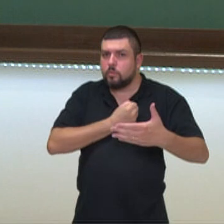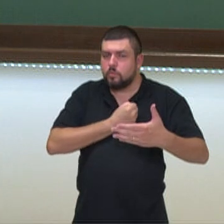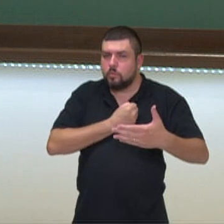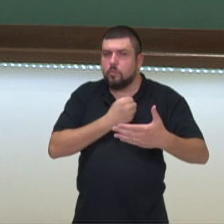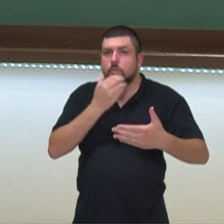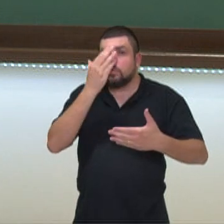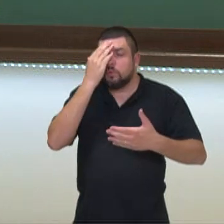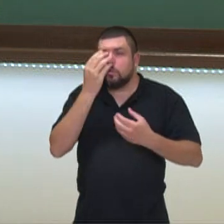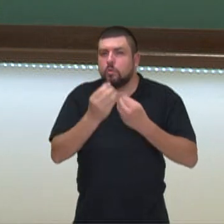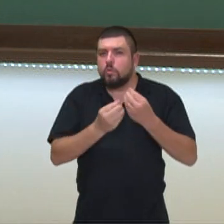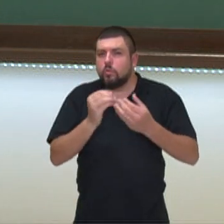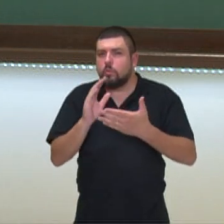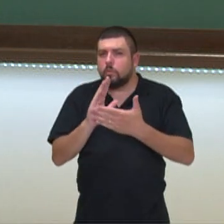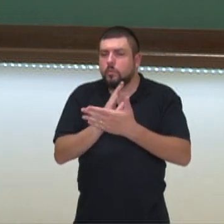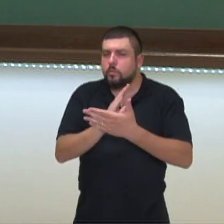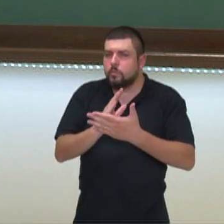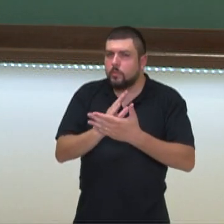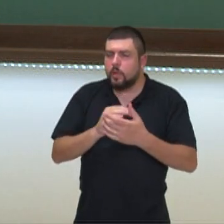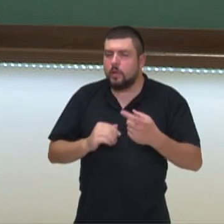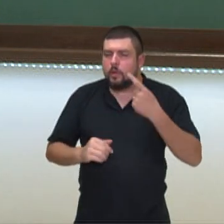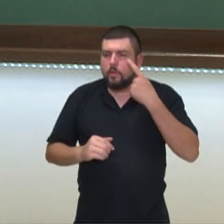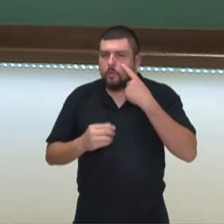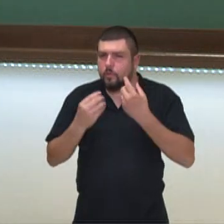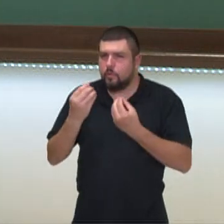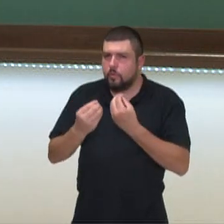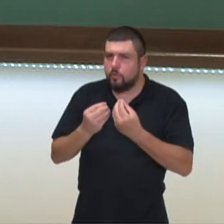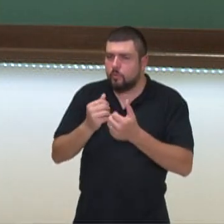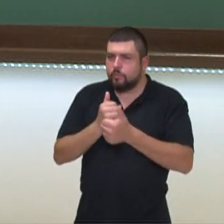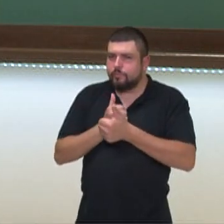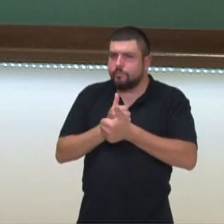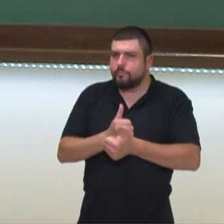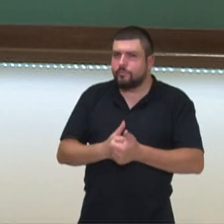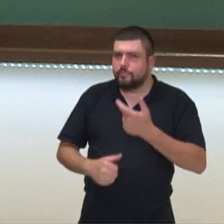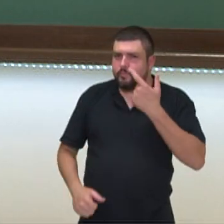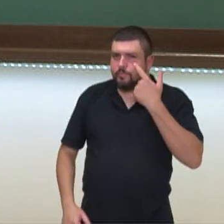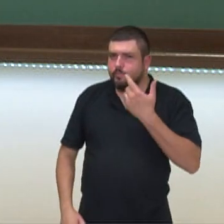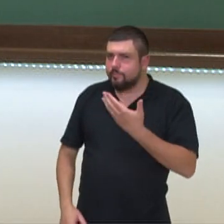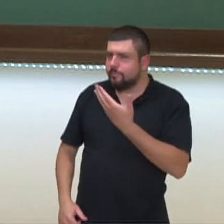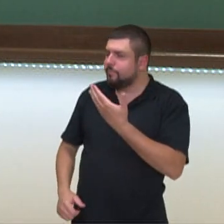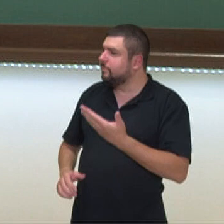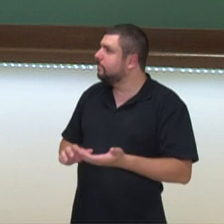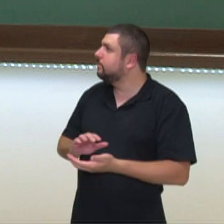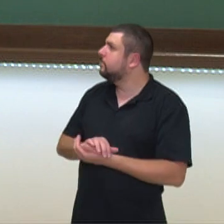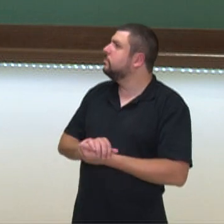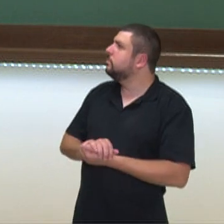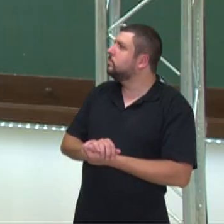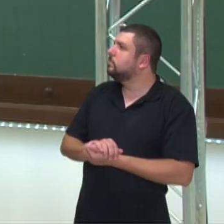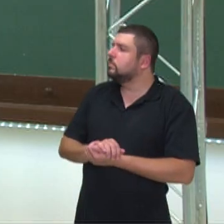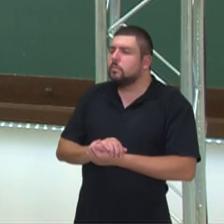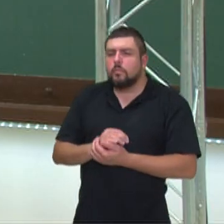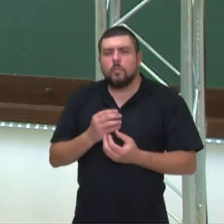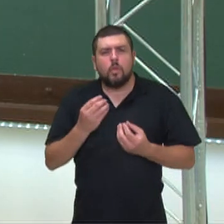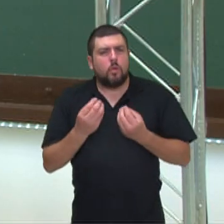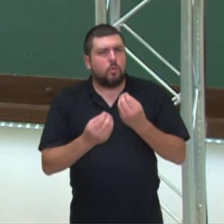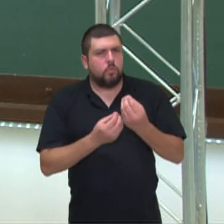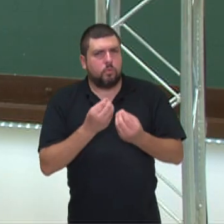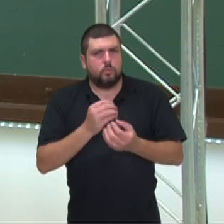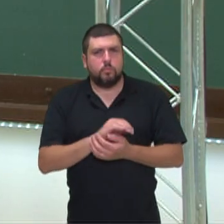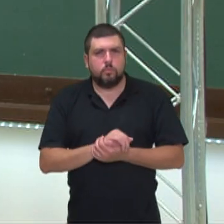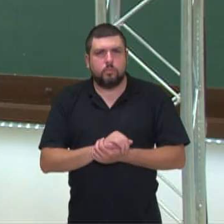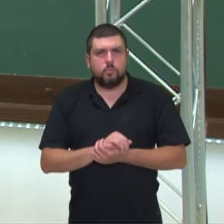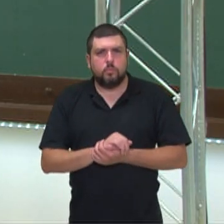decomposição. Então, confere lá no quadro comigo como o professor vai fazer. Primeira coisa, como é que eu leio esse número? Eu tenho